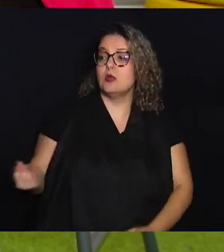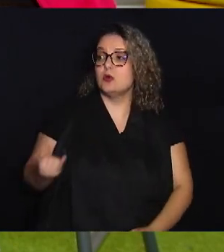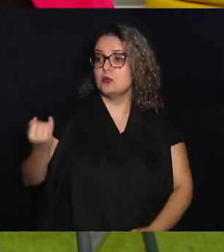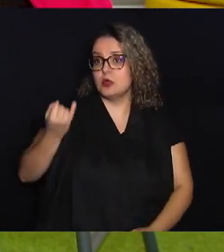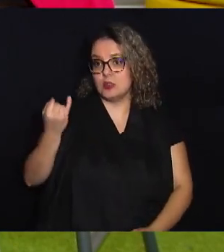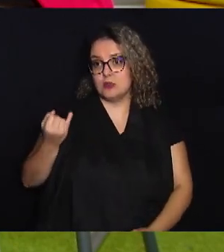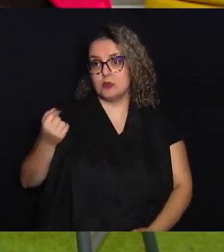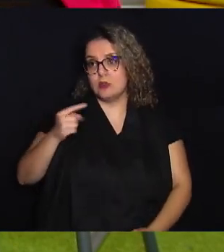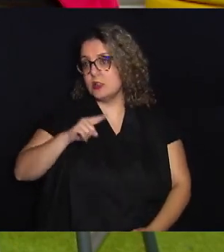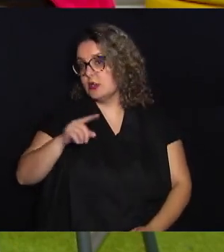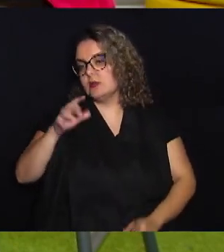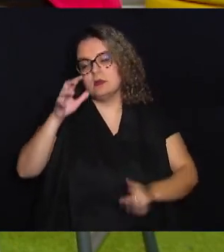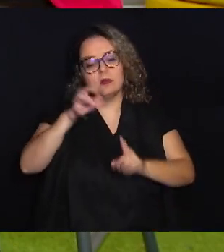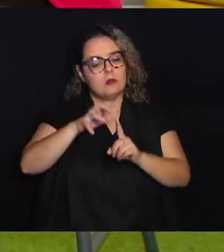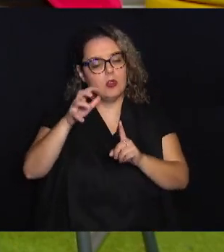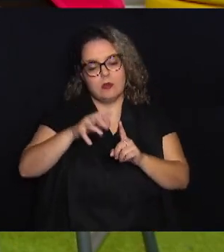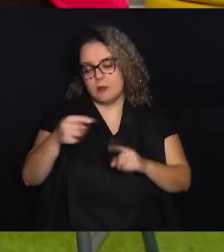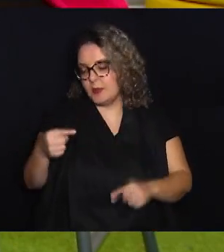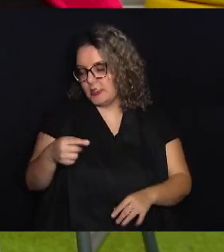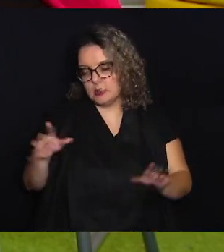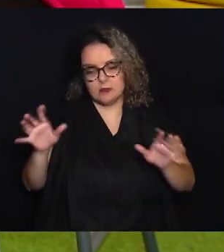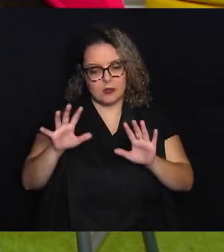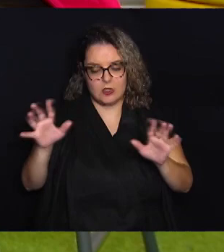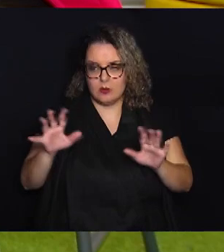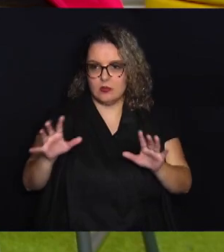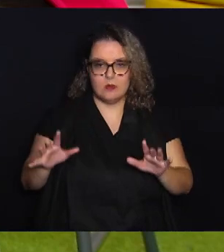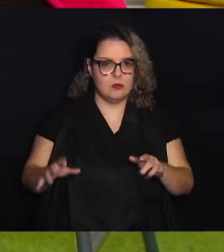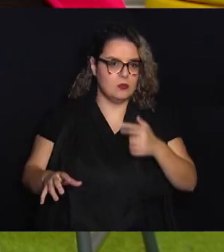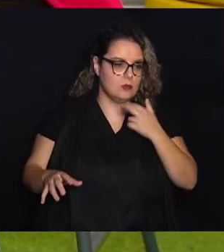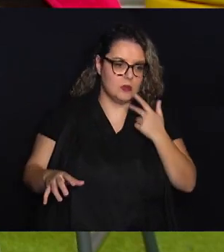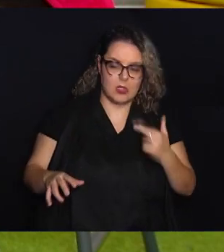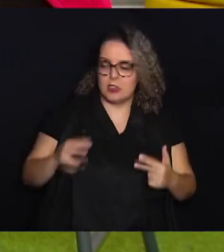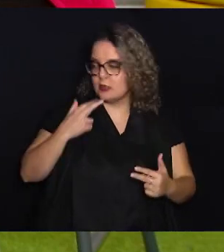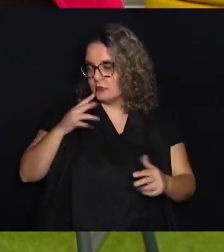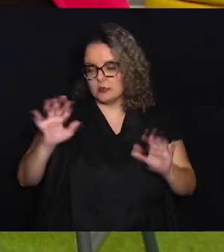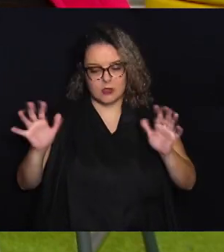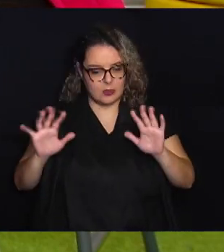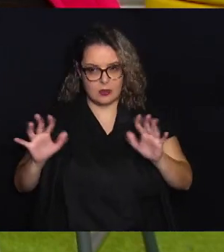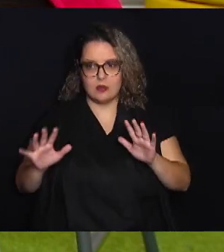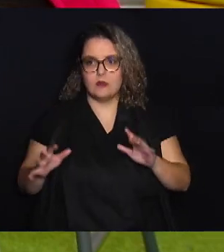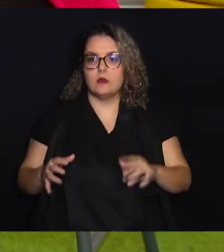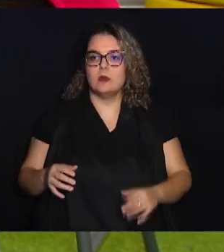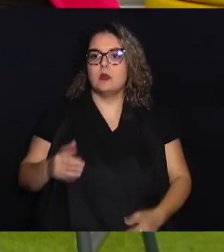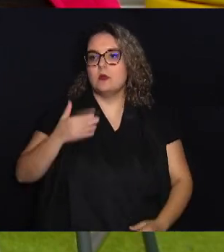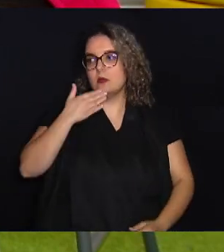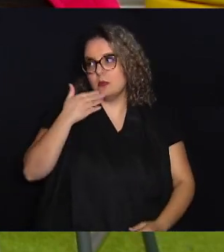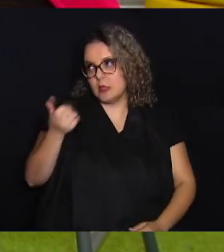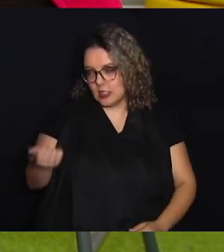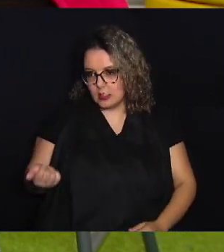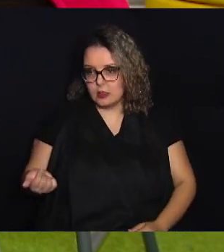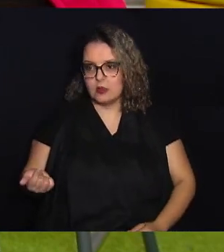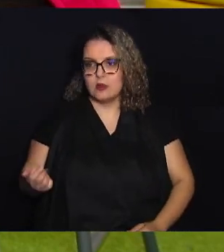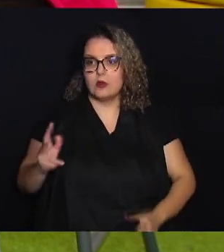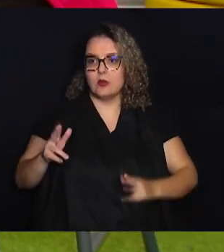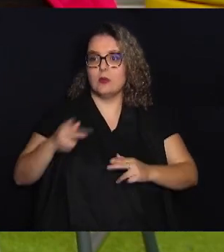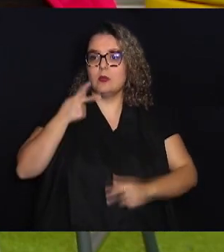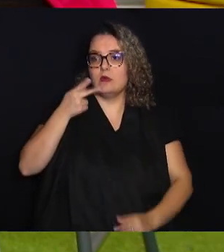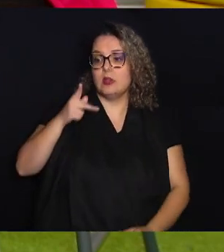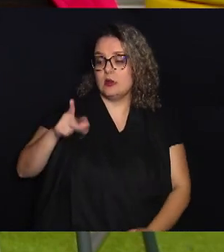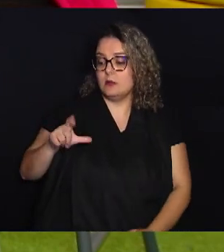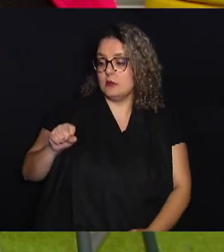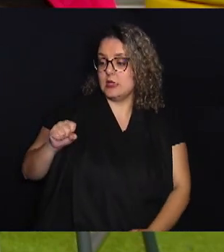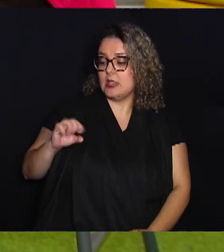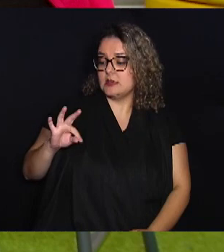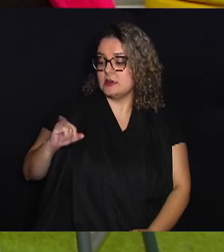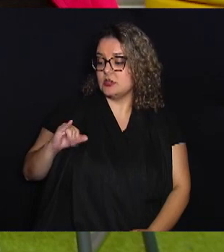fundamental, não interfere em uma língua ou na outra, pelo contrário, como como eu citei a questão da plasticidade